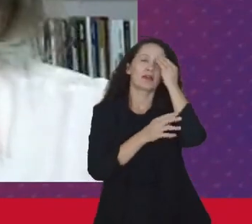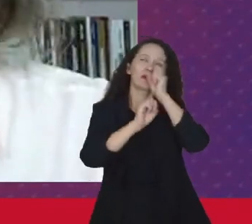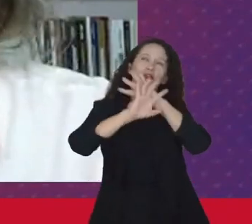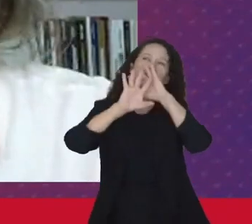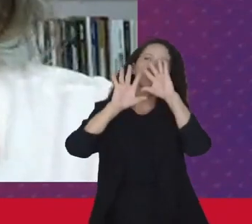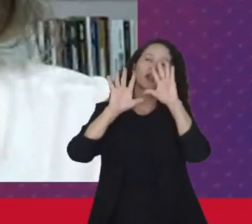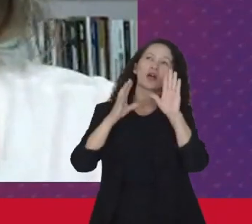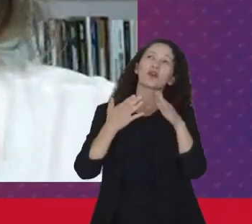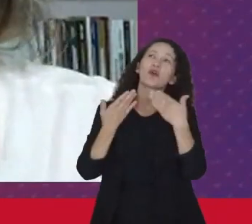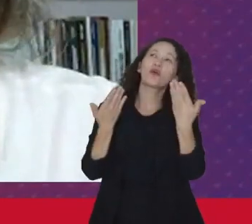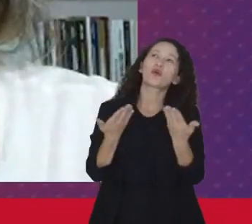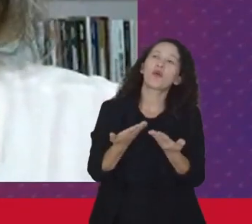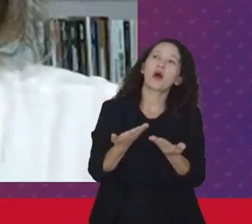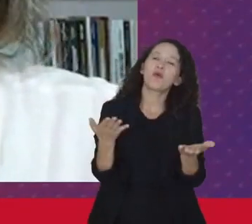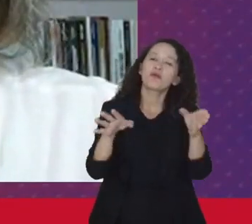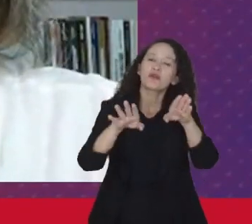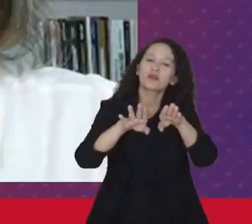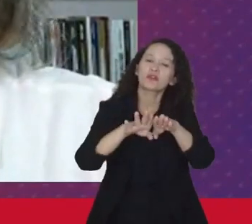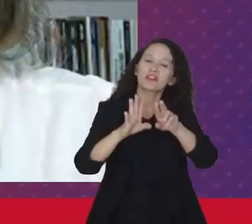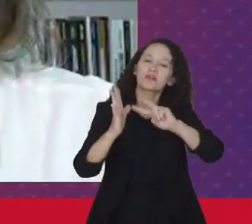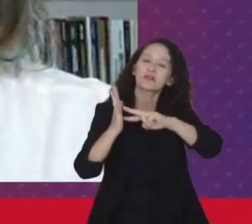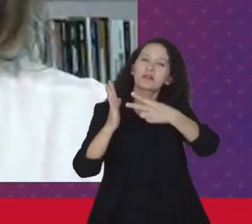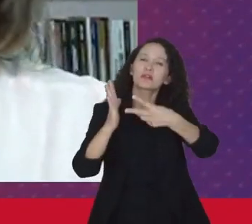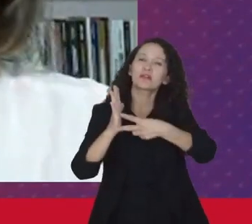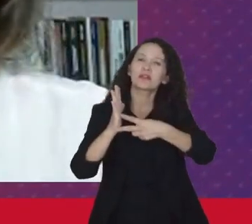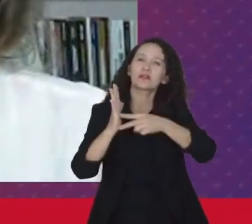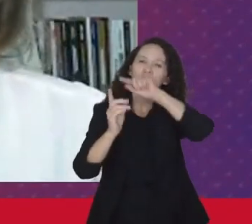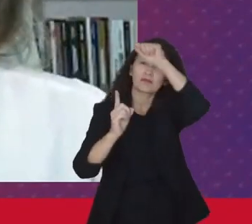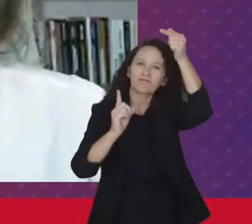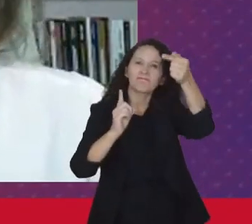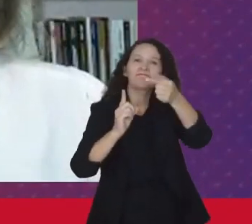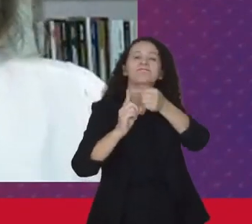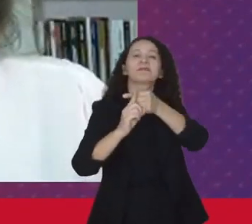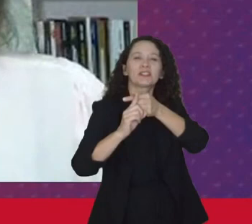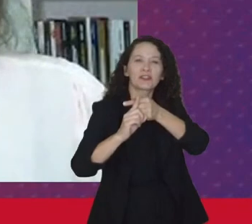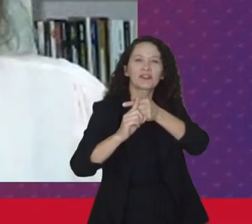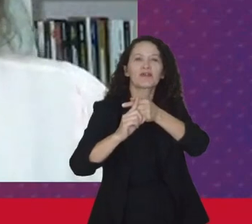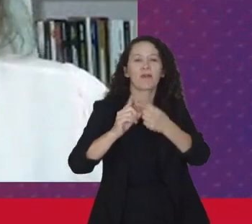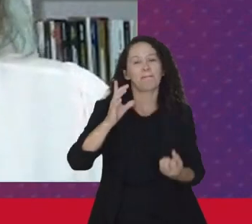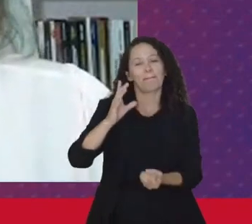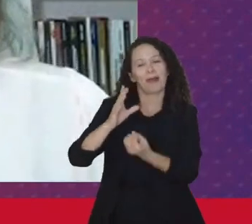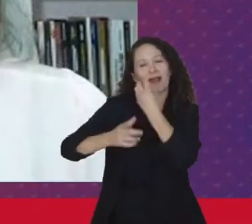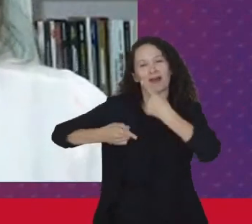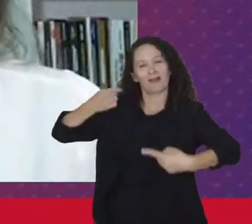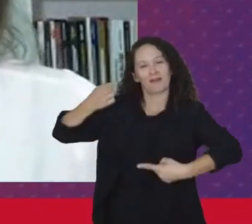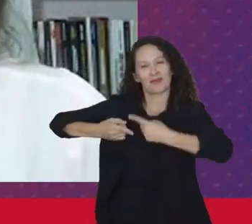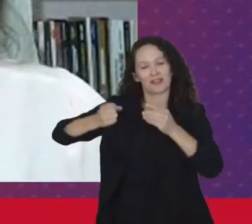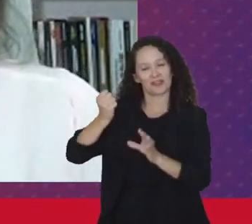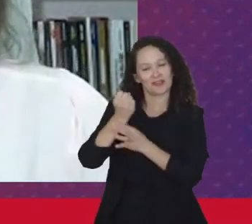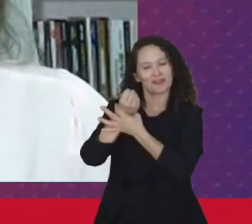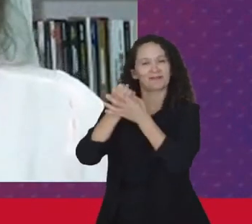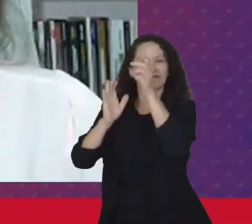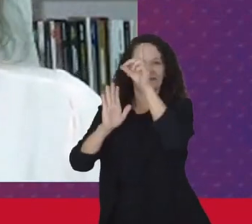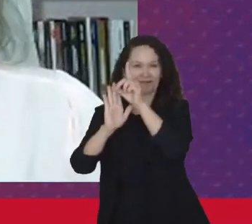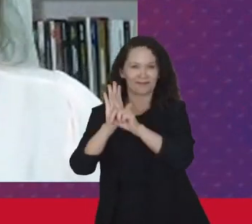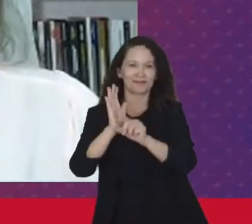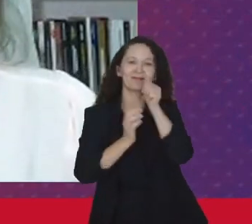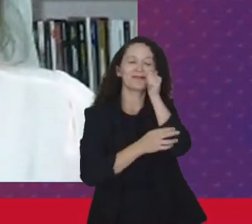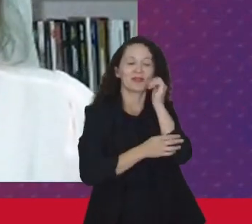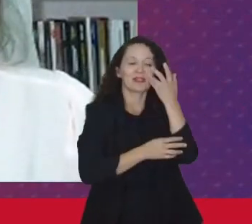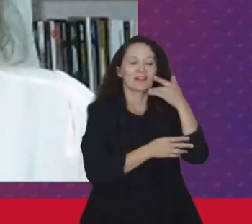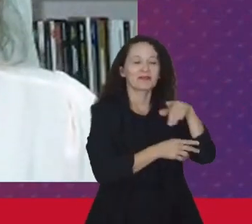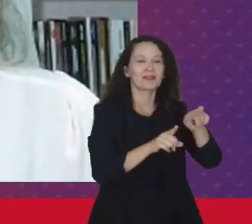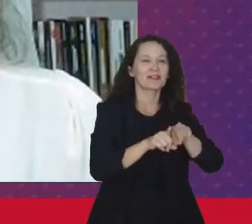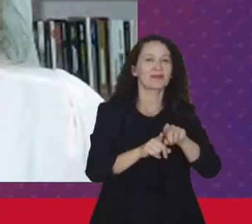da concepção de educação inclusiva como determinante para uma política de garantia de direitos para meninas e mulheres